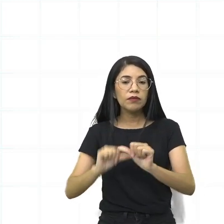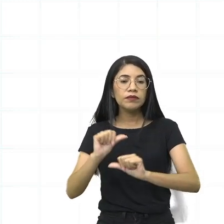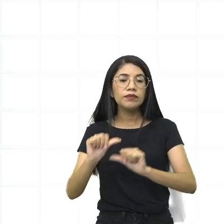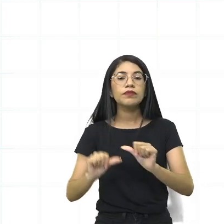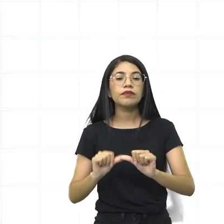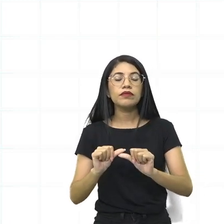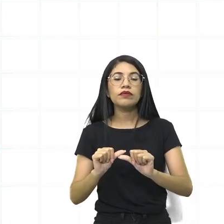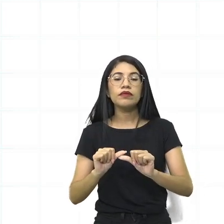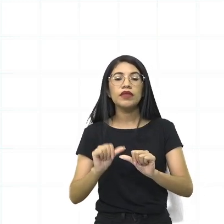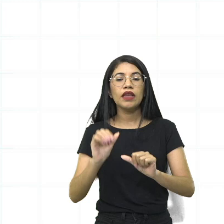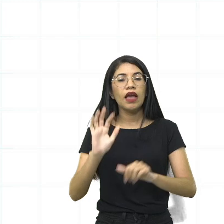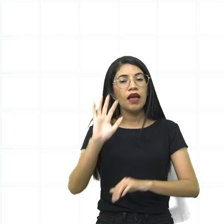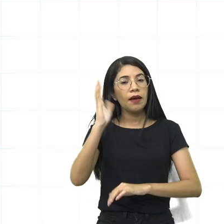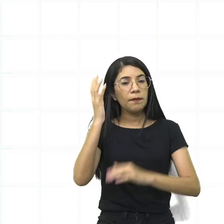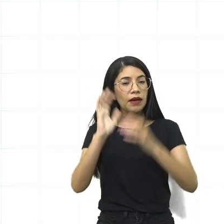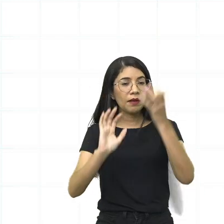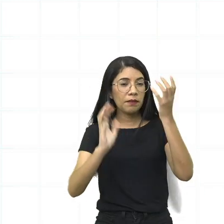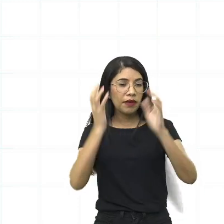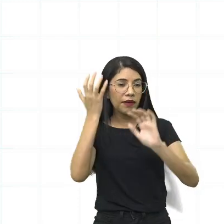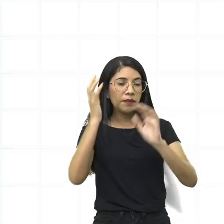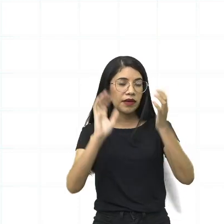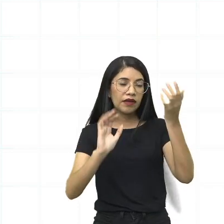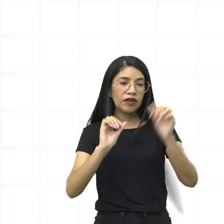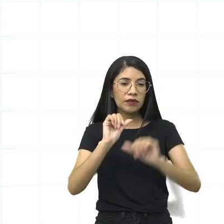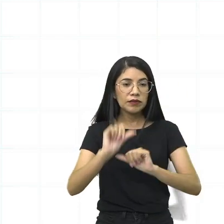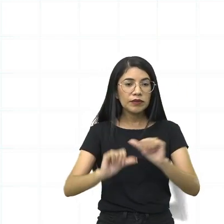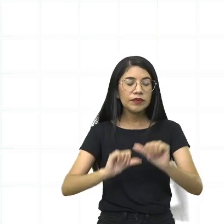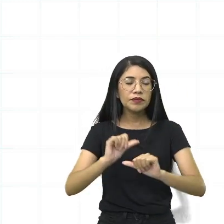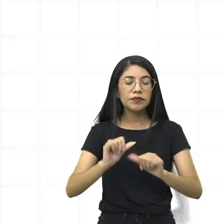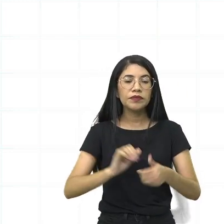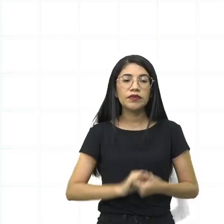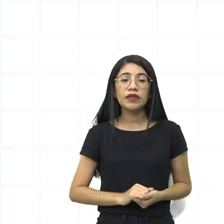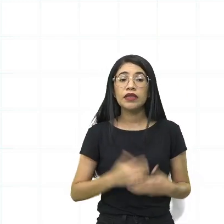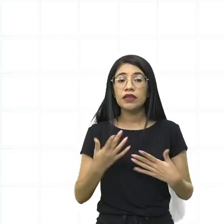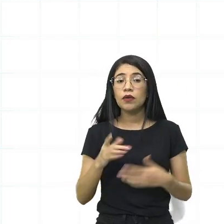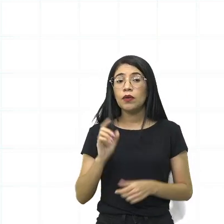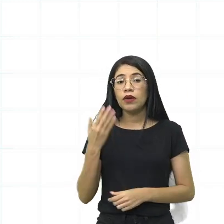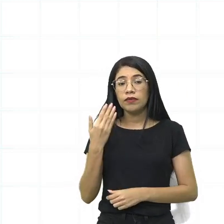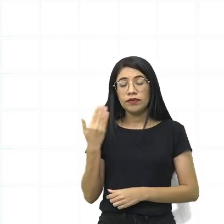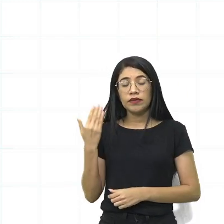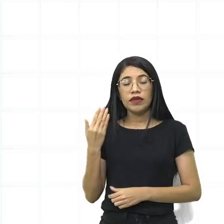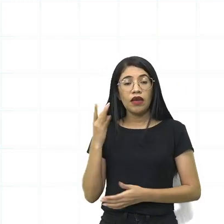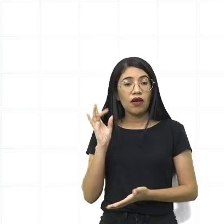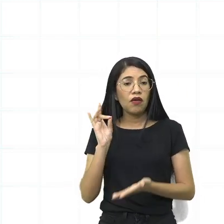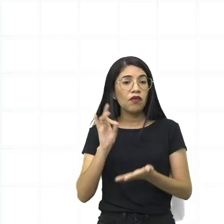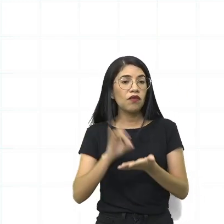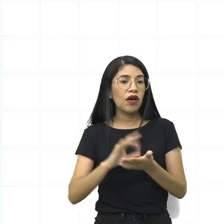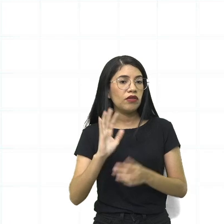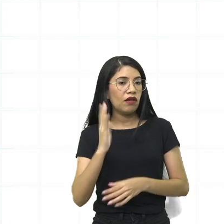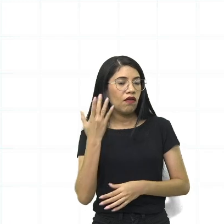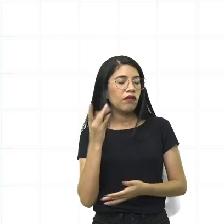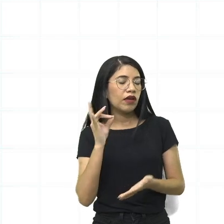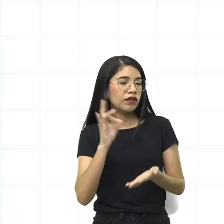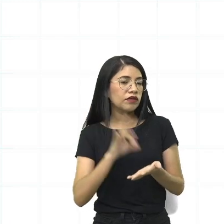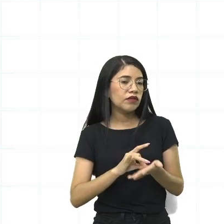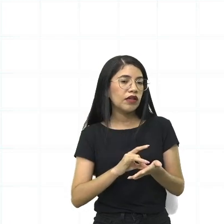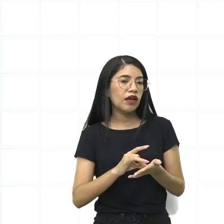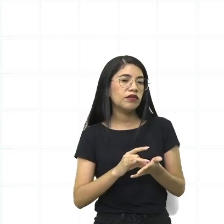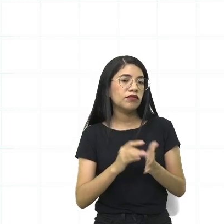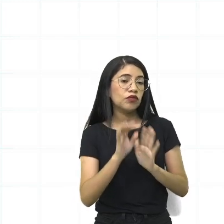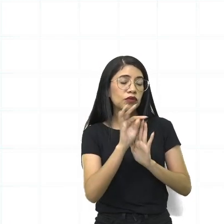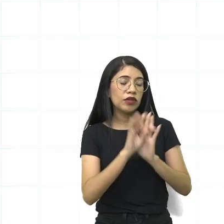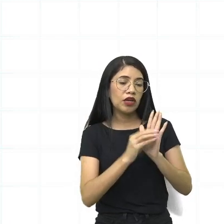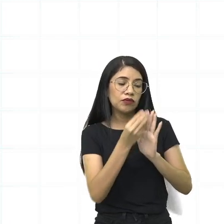significativamente para as nossas mudanças climáticas, certo? Esse é um fato. Ok? Um fato que está aí presente no nosso